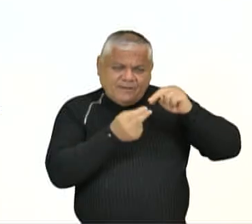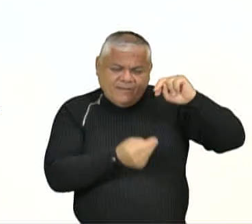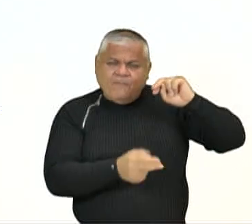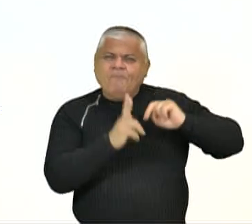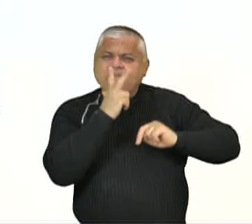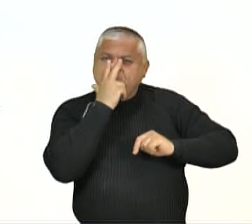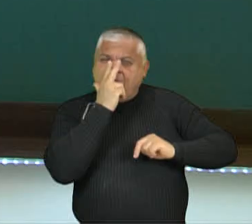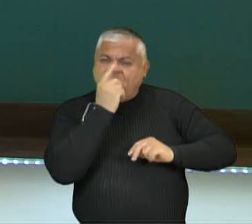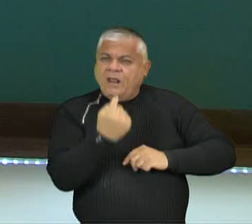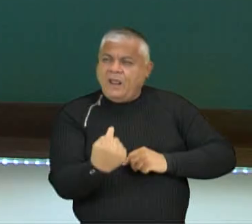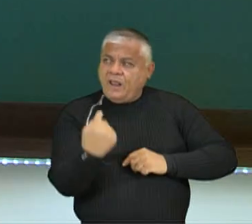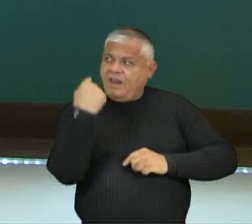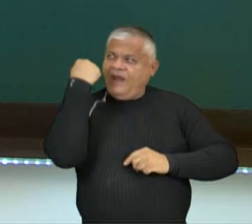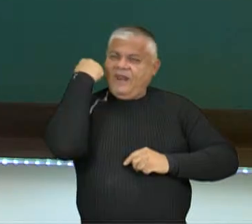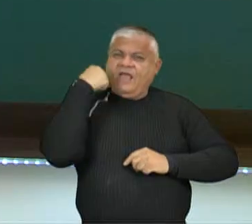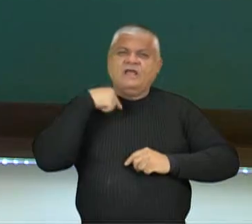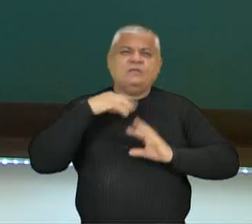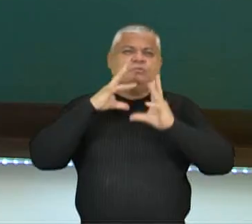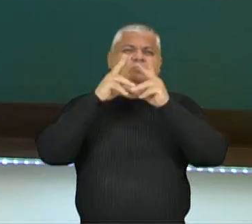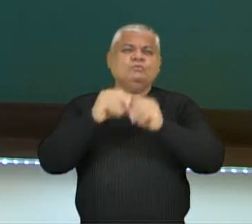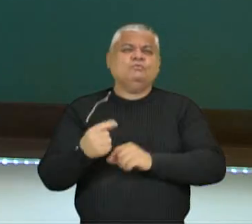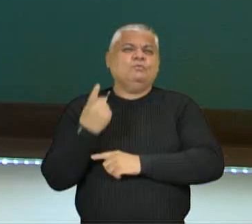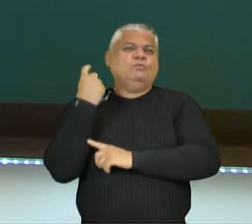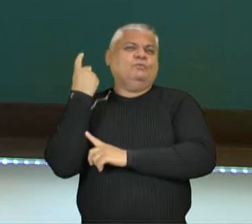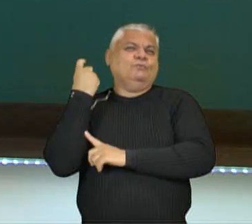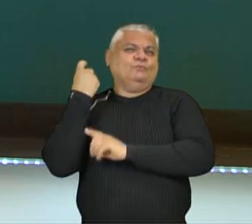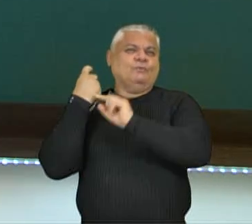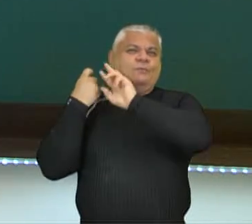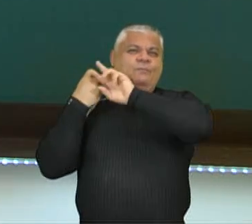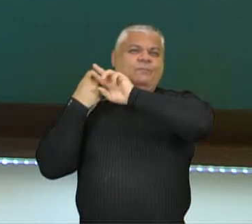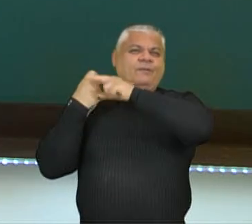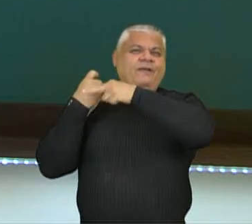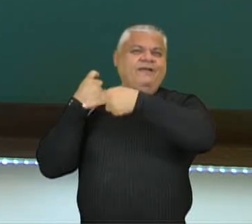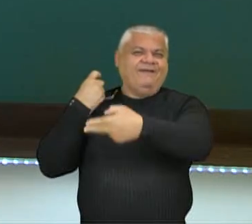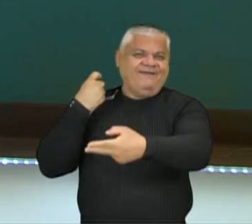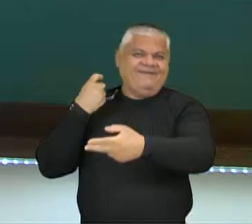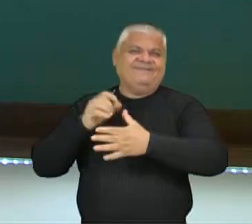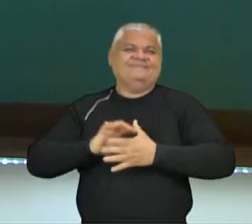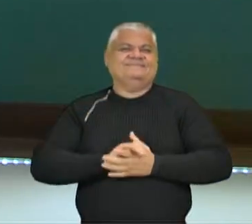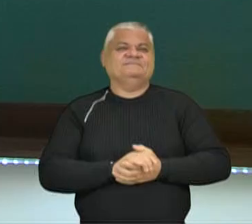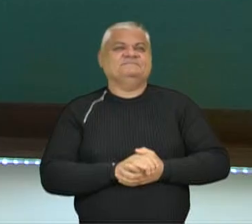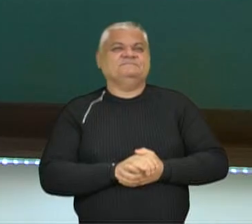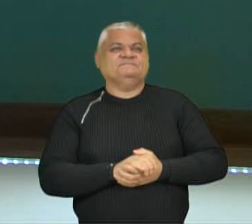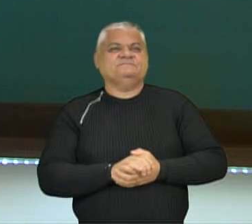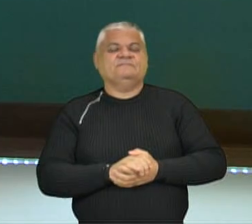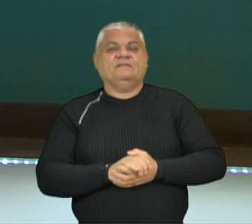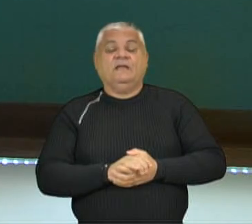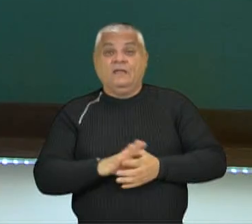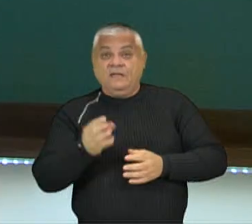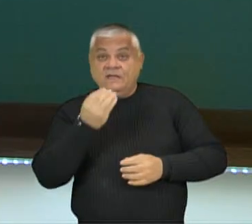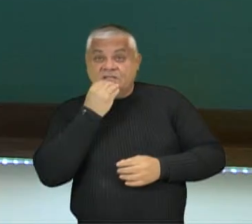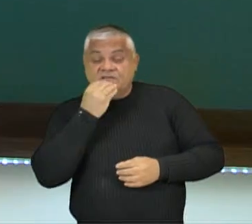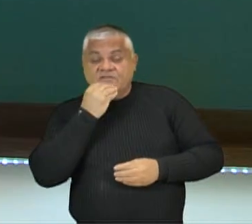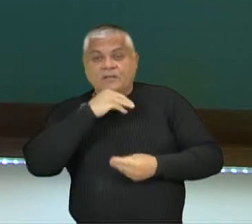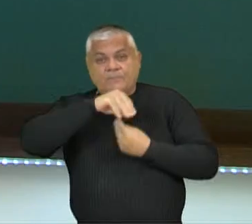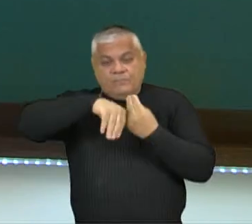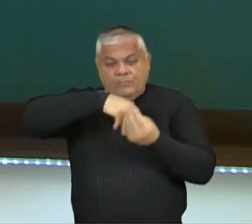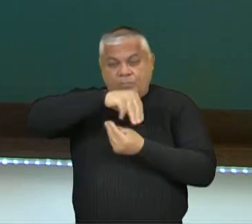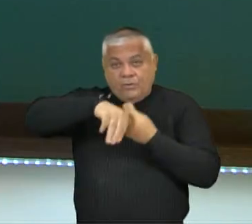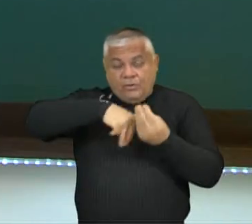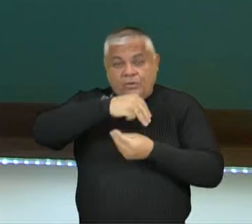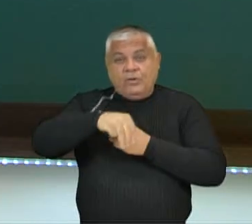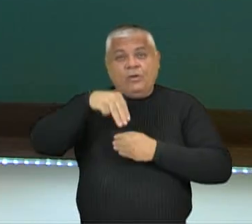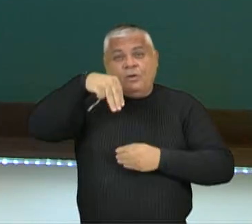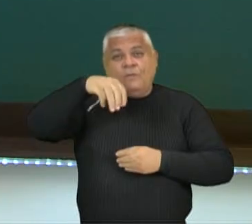passado, todos esses grupos tiveram um ancestral comum. E as evidências moleculares, que são as técnicas